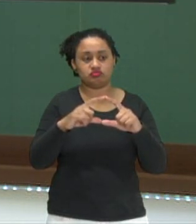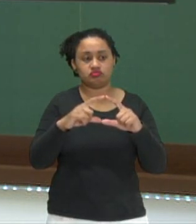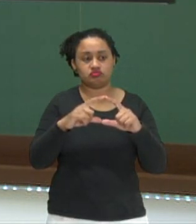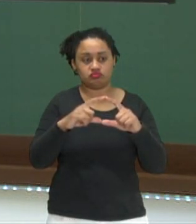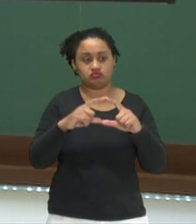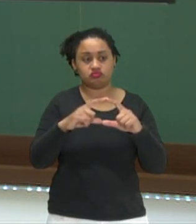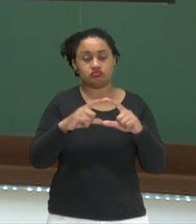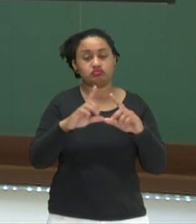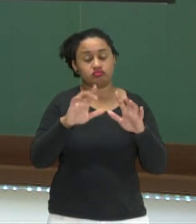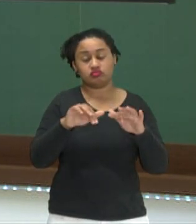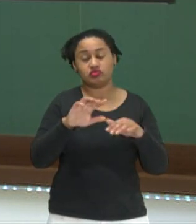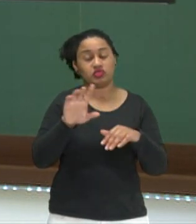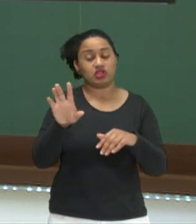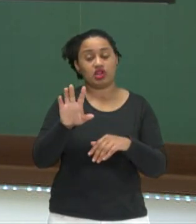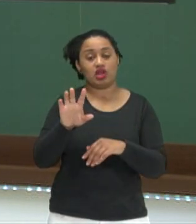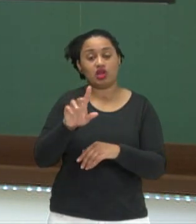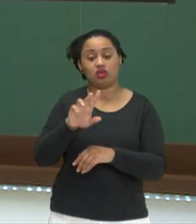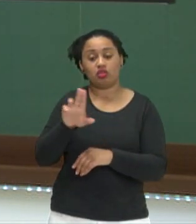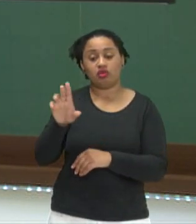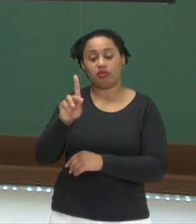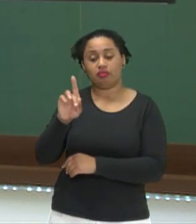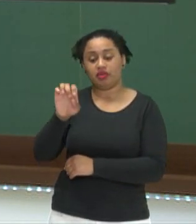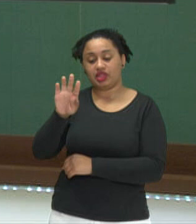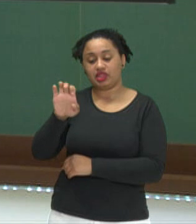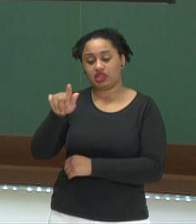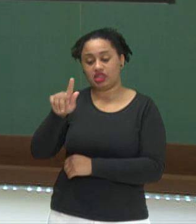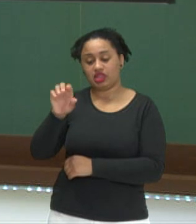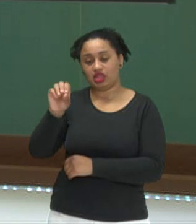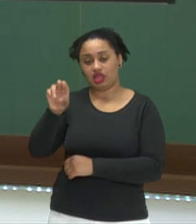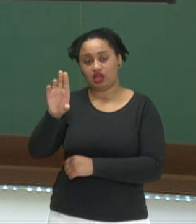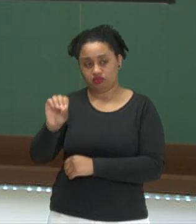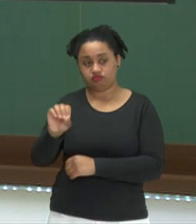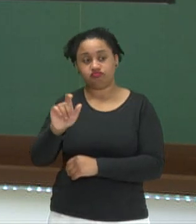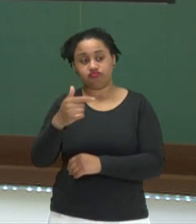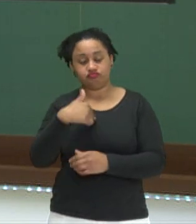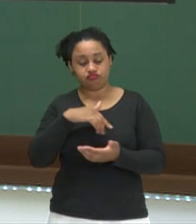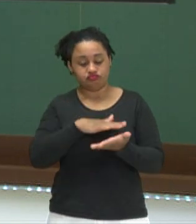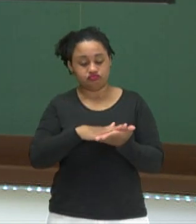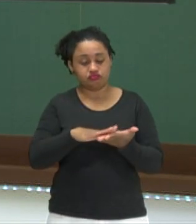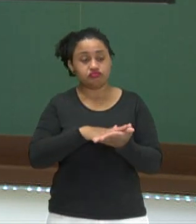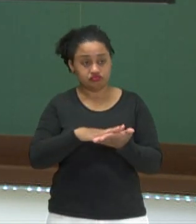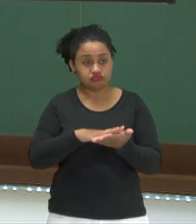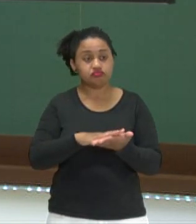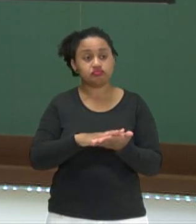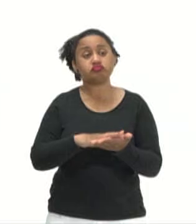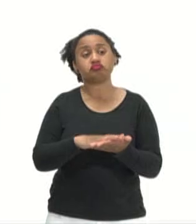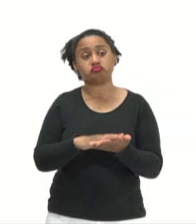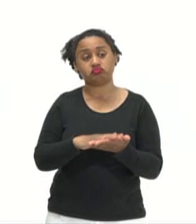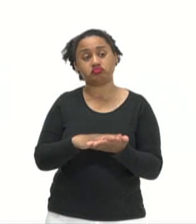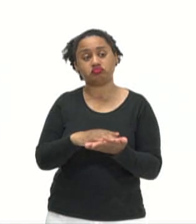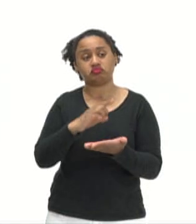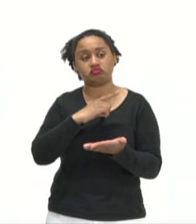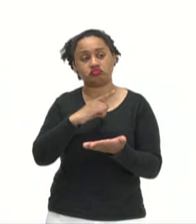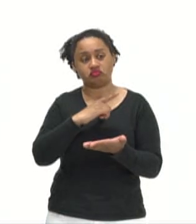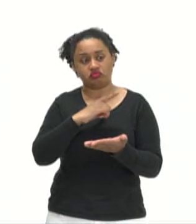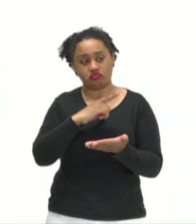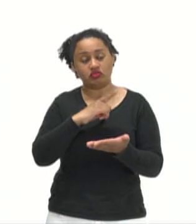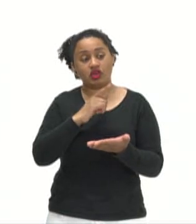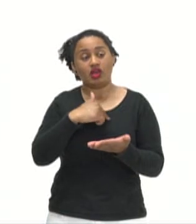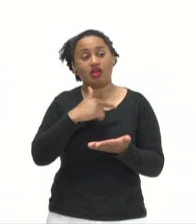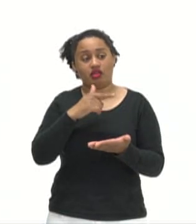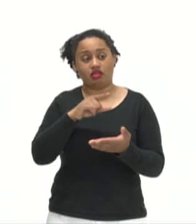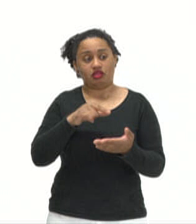3, 4, 5, um pentágono, falei errado, um pentágono. Nessa daqui, contida em alfa e